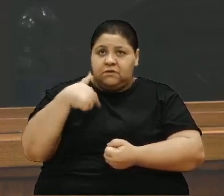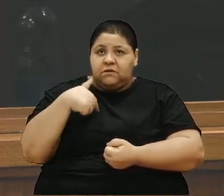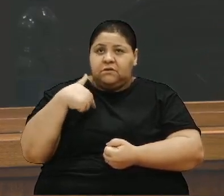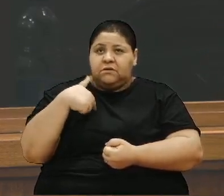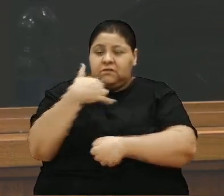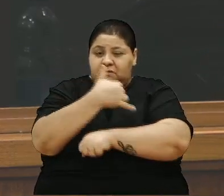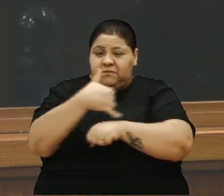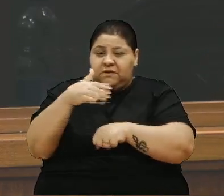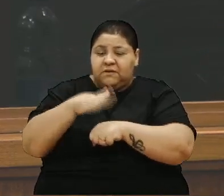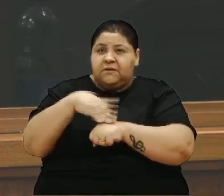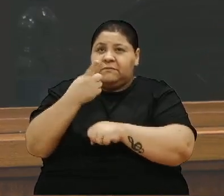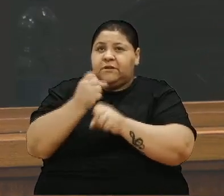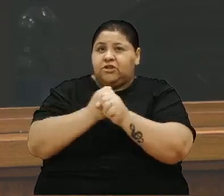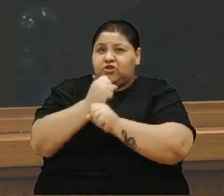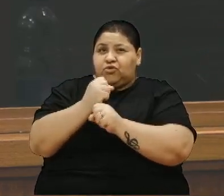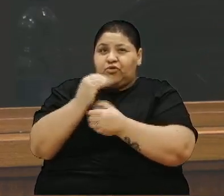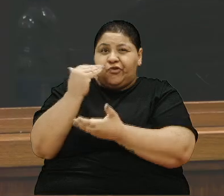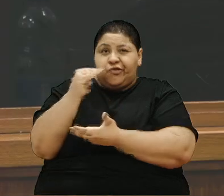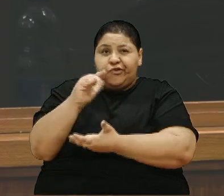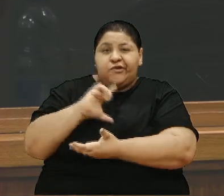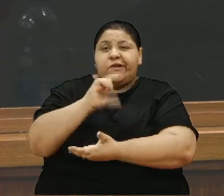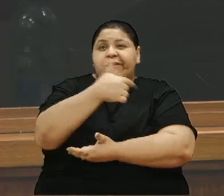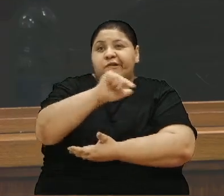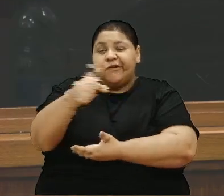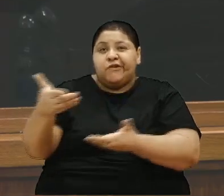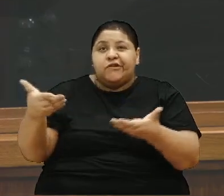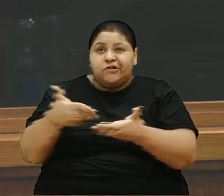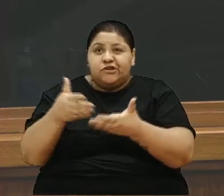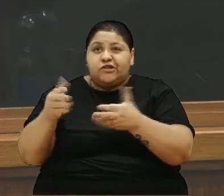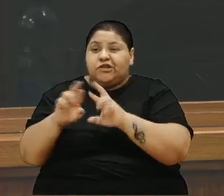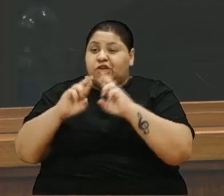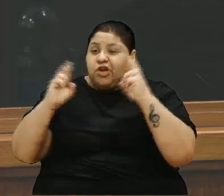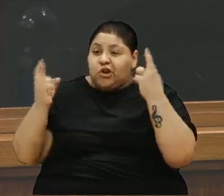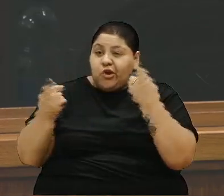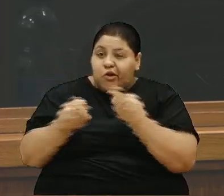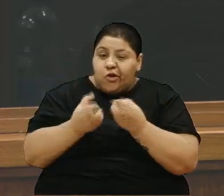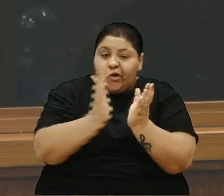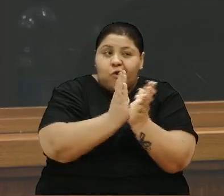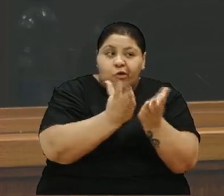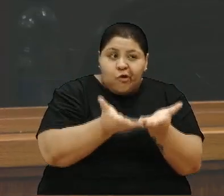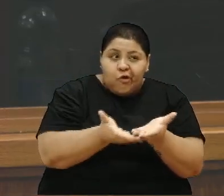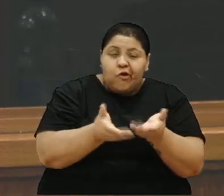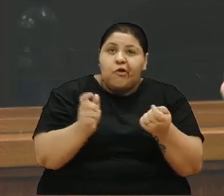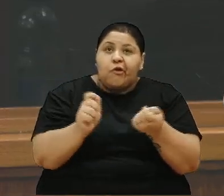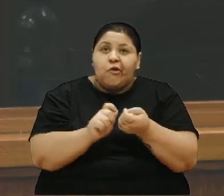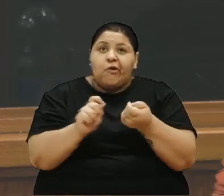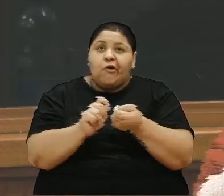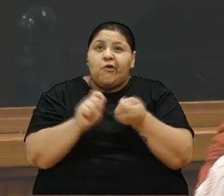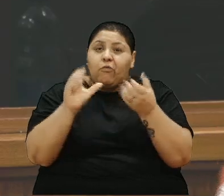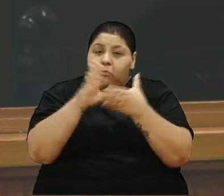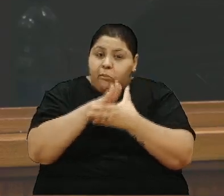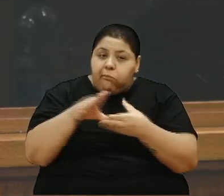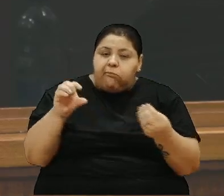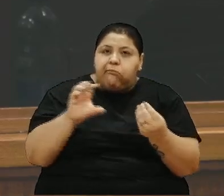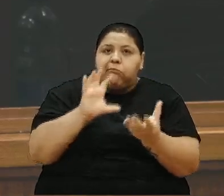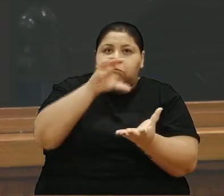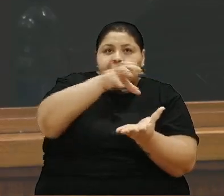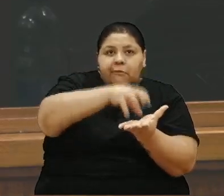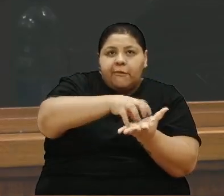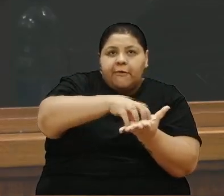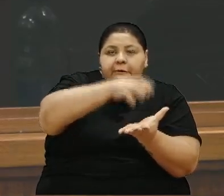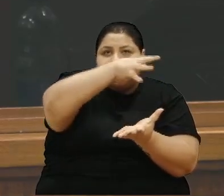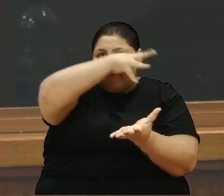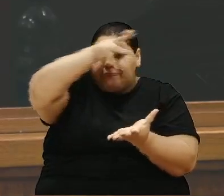mais de 1 ano e meio, teve outros vereadores aqui que também já foram em reunião do comitê e que foi esvaziado pelos órgãos